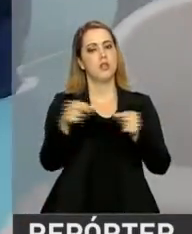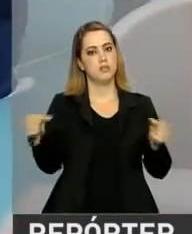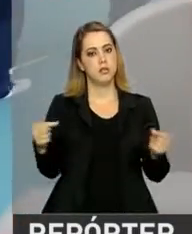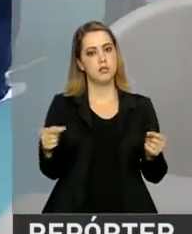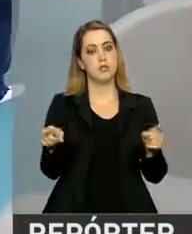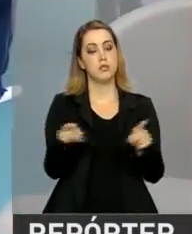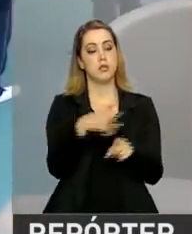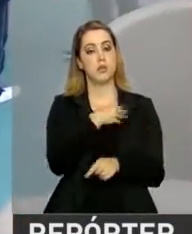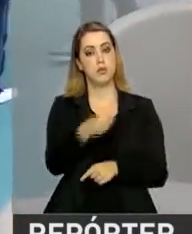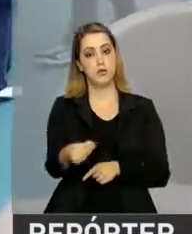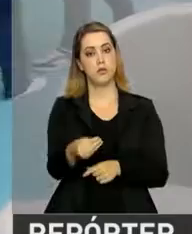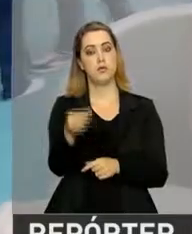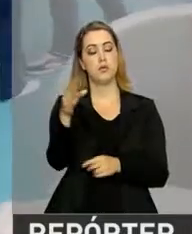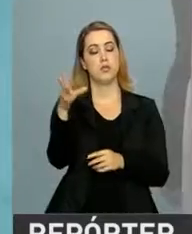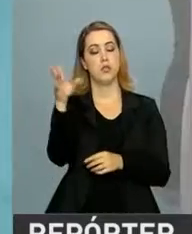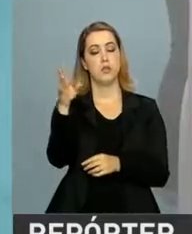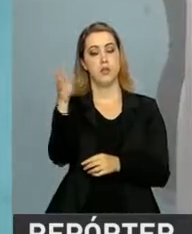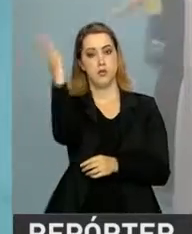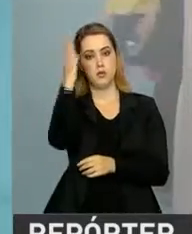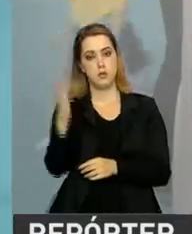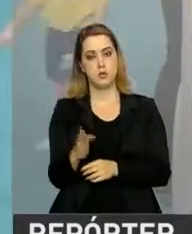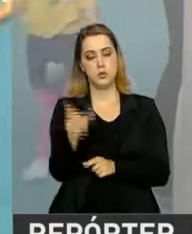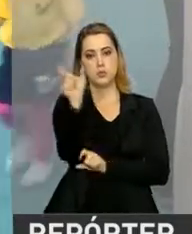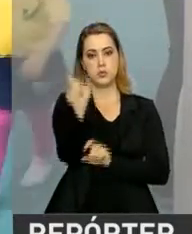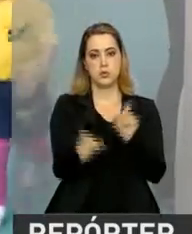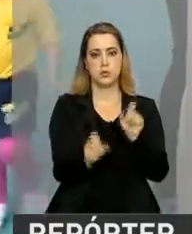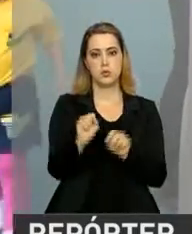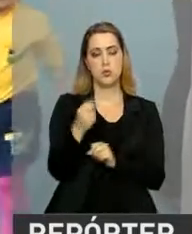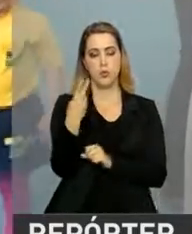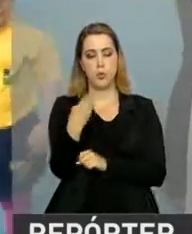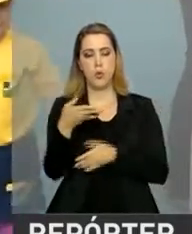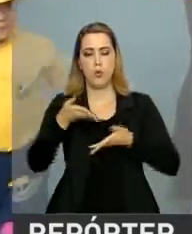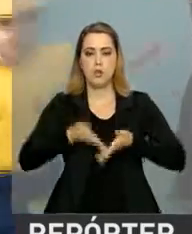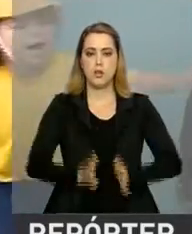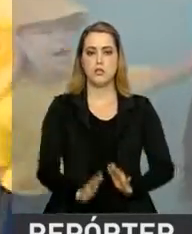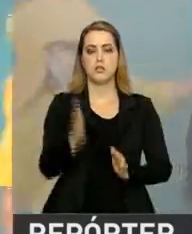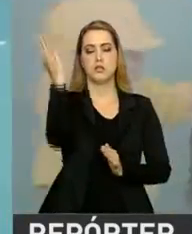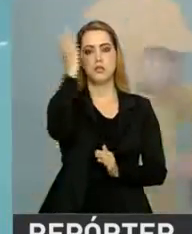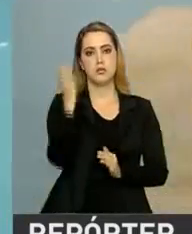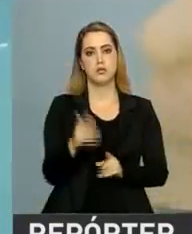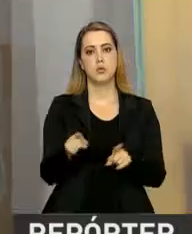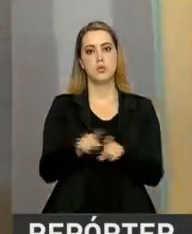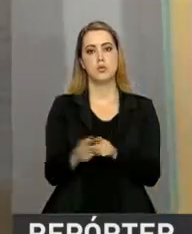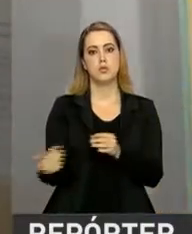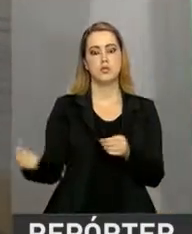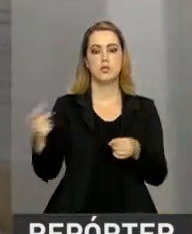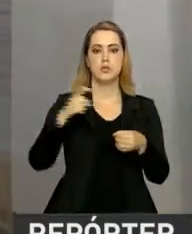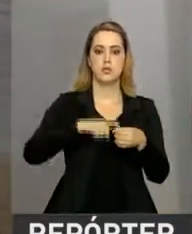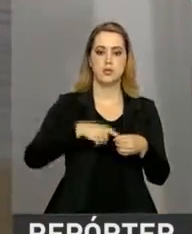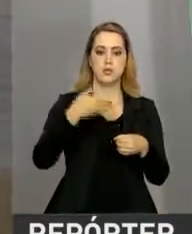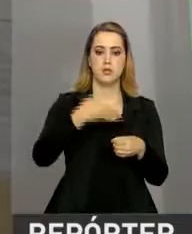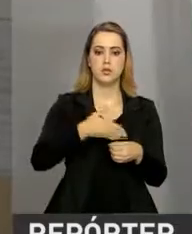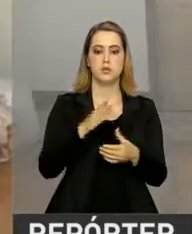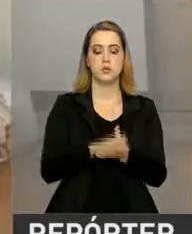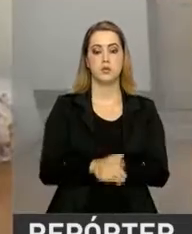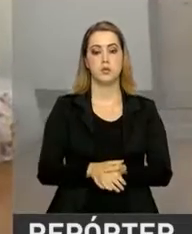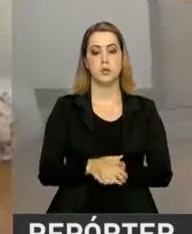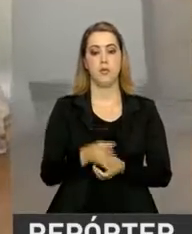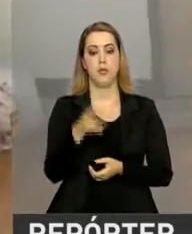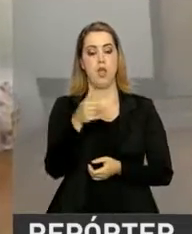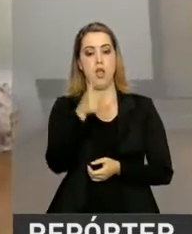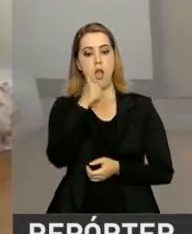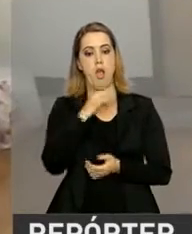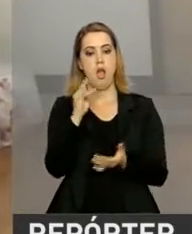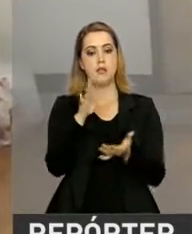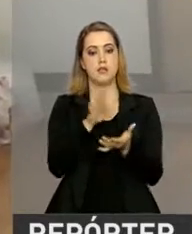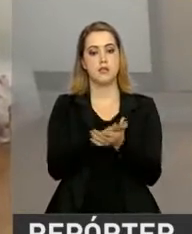filhos de brasileiros outros nasceram no brasil e vieram pra cá com os pais marcela temer foi recebida